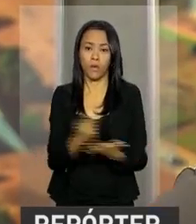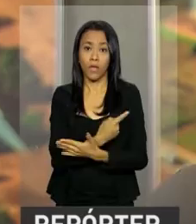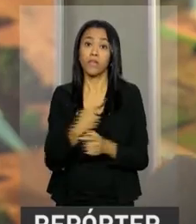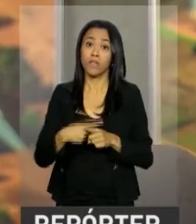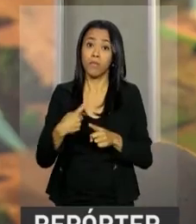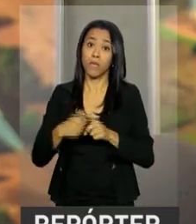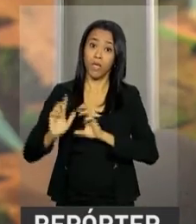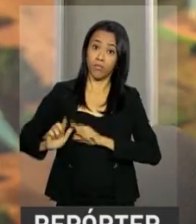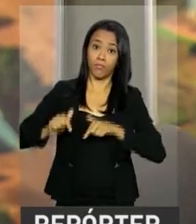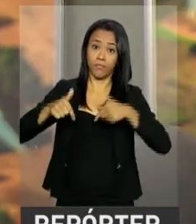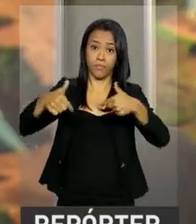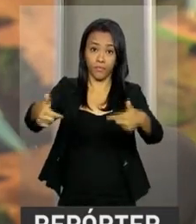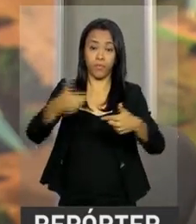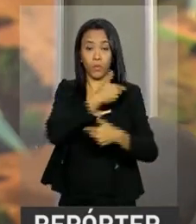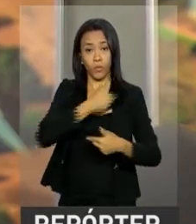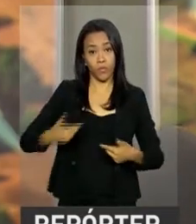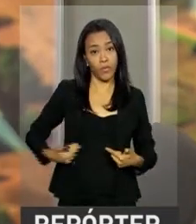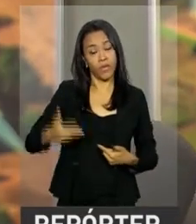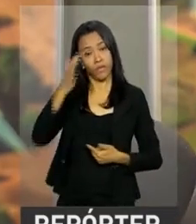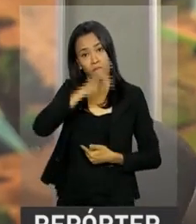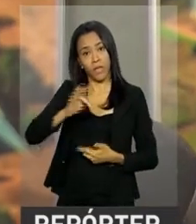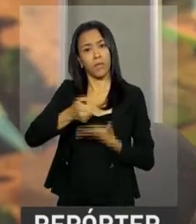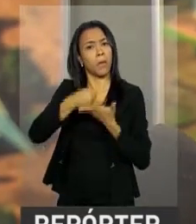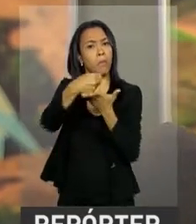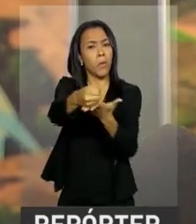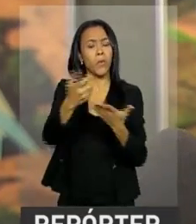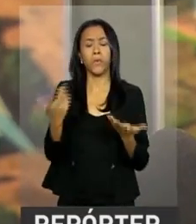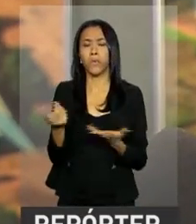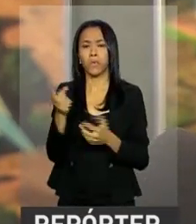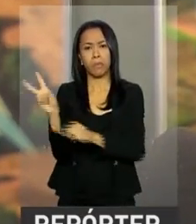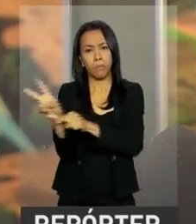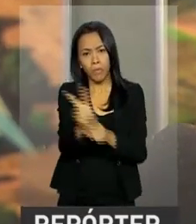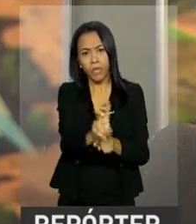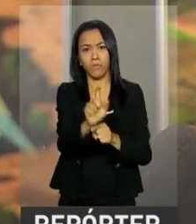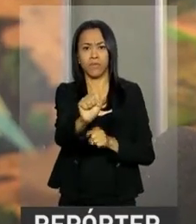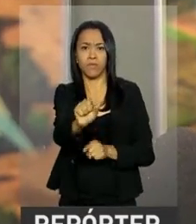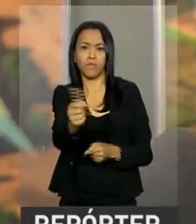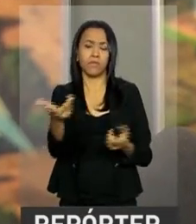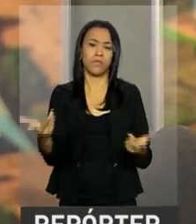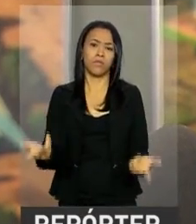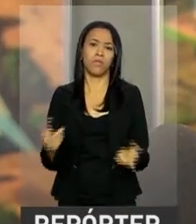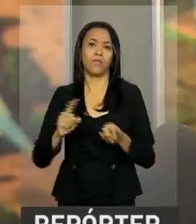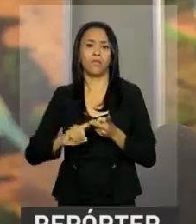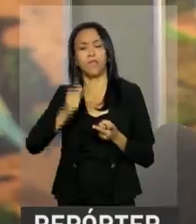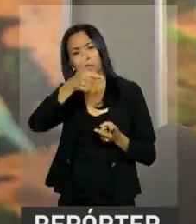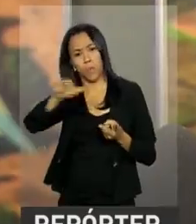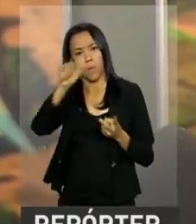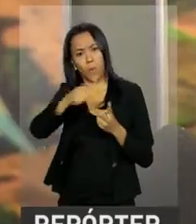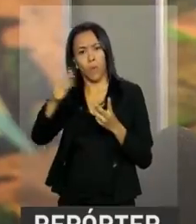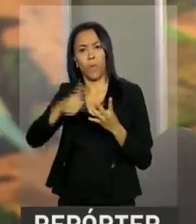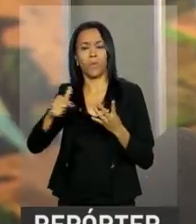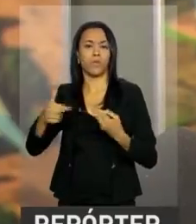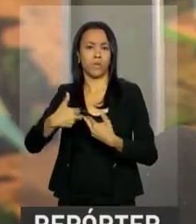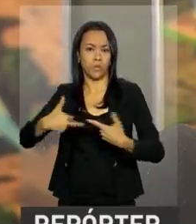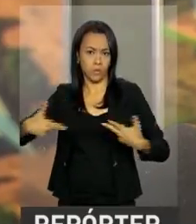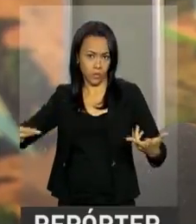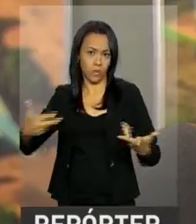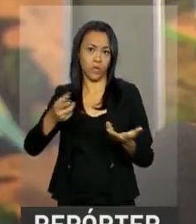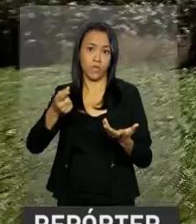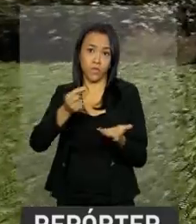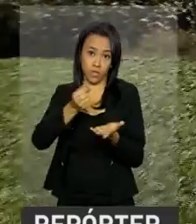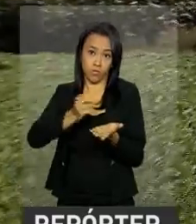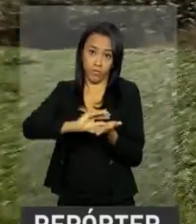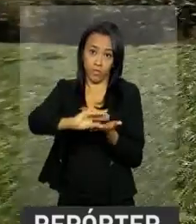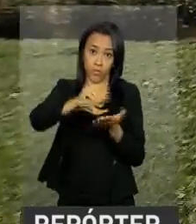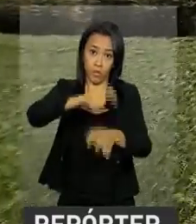governo federal, né, dando segurança e o crédito, principalmente no custeio, andando e disponibilizando recurso no momento